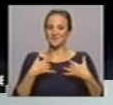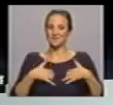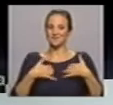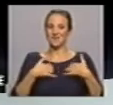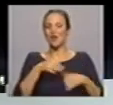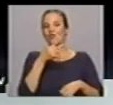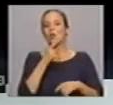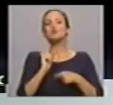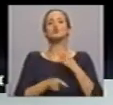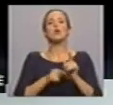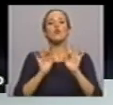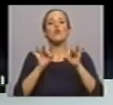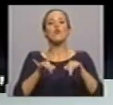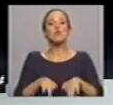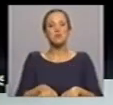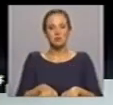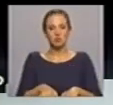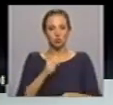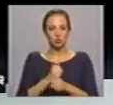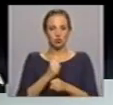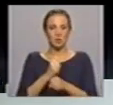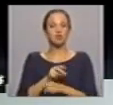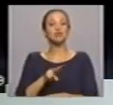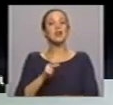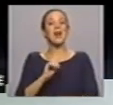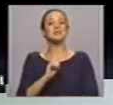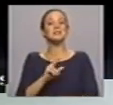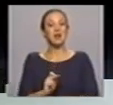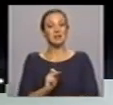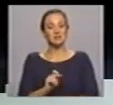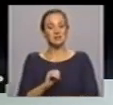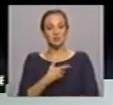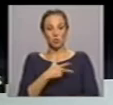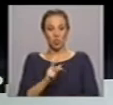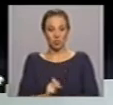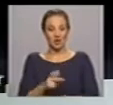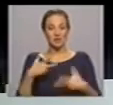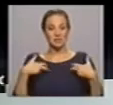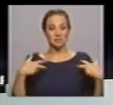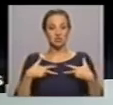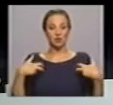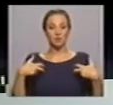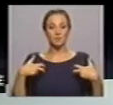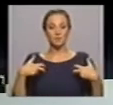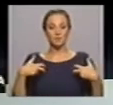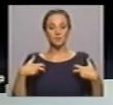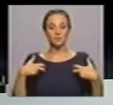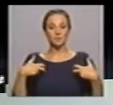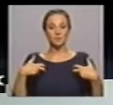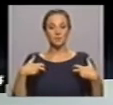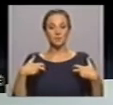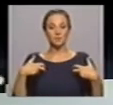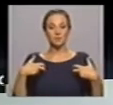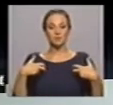do fim de uma das grandes missões da NASA. Estamos a falar da sonda Cassini, que na sexta-feira, depois